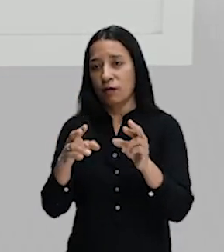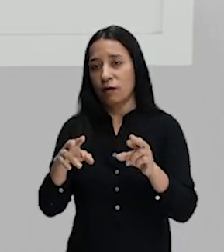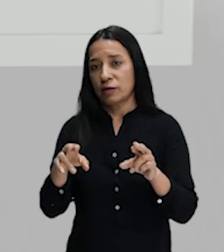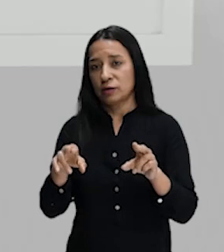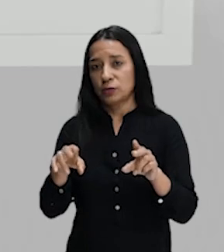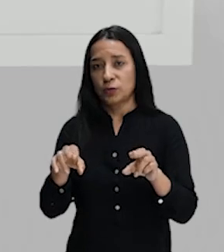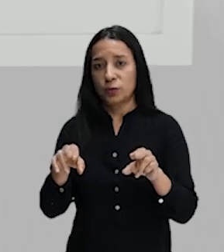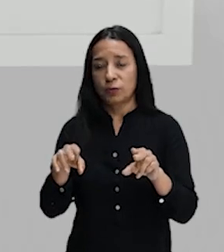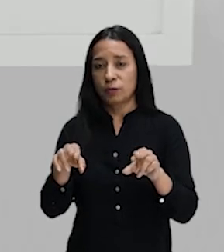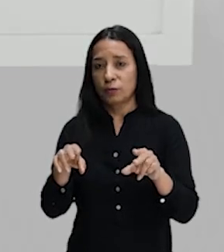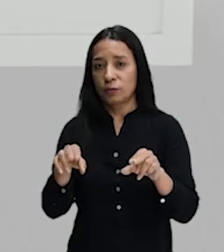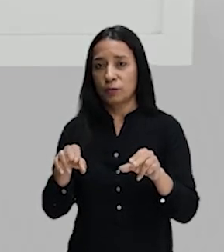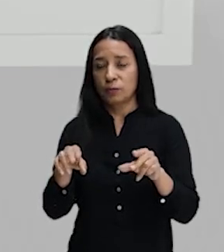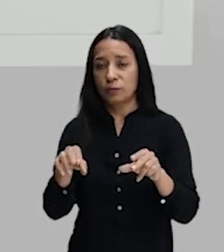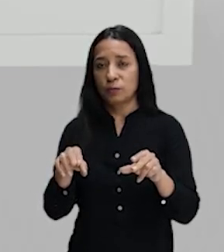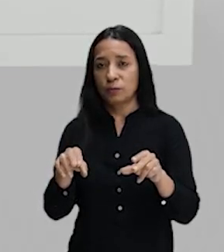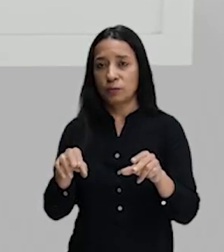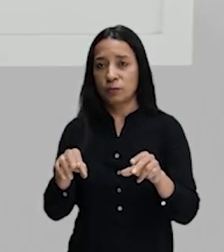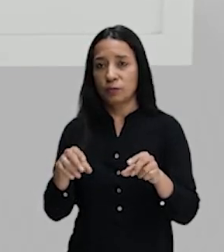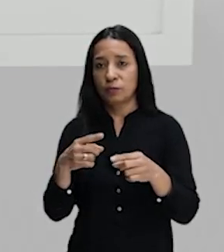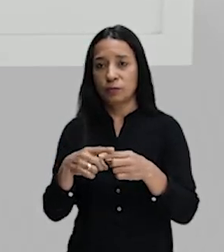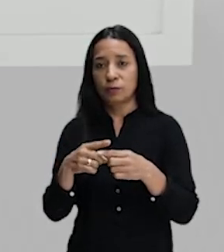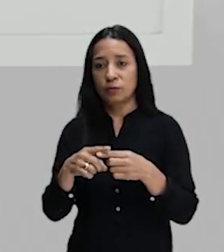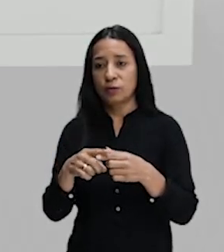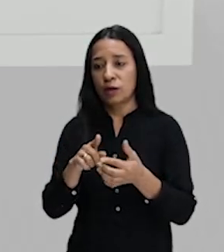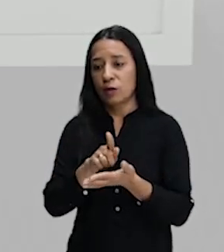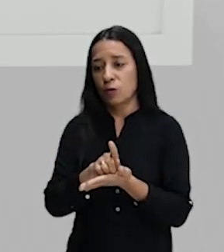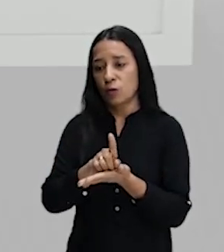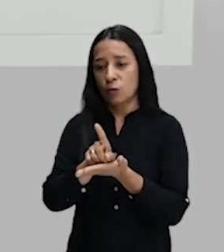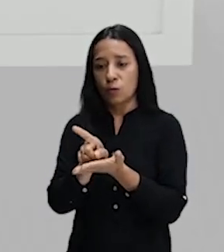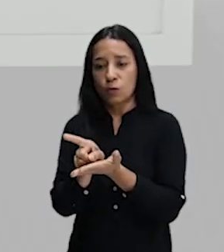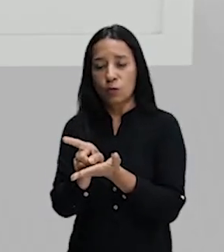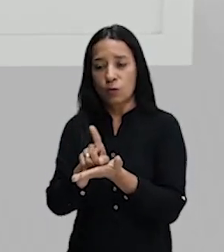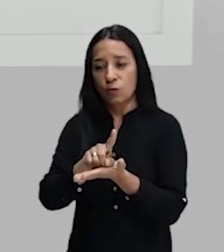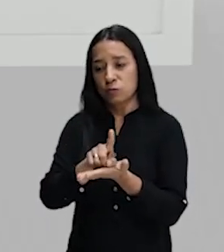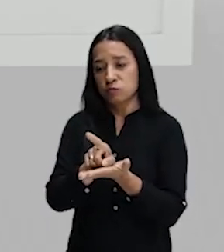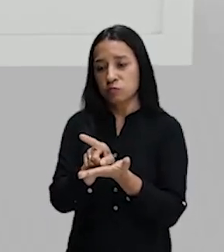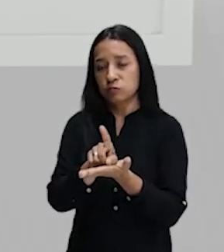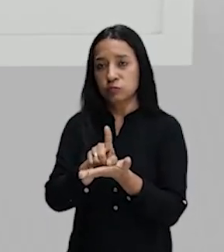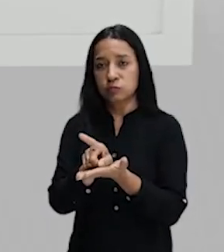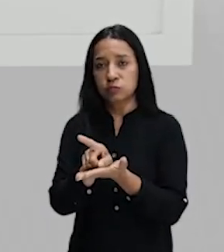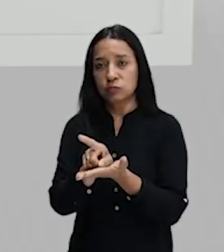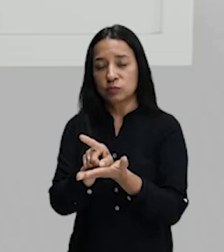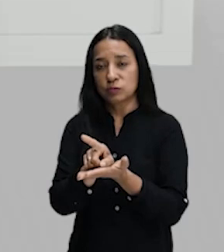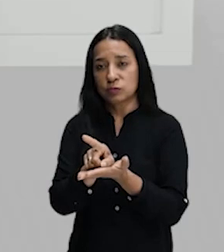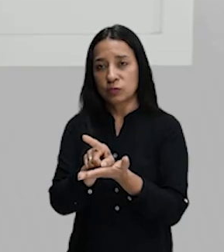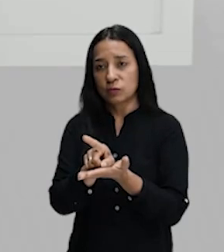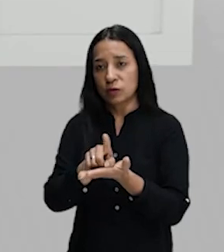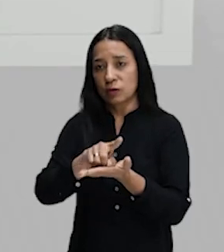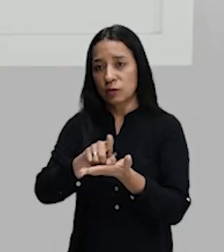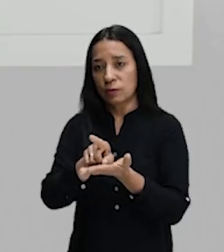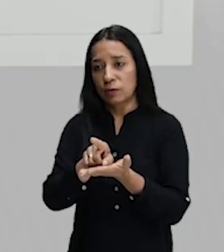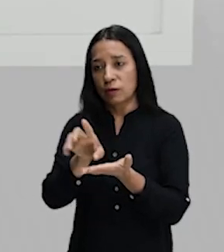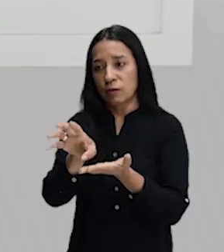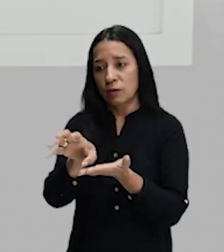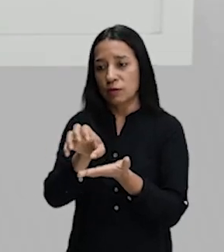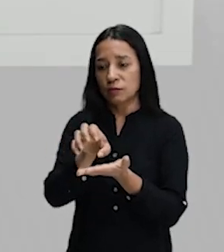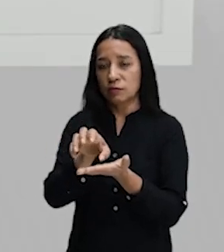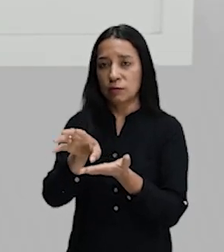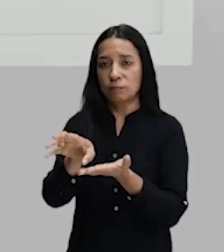a bússola nada mais é, não é? Aquela agulha nada mais é do que um ímã. Na verdade, ali é uma agulha